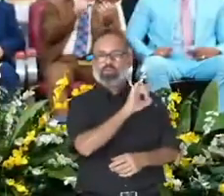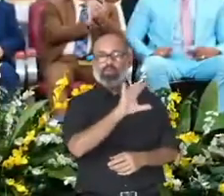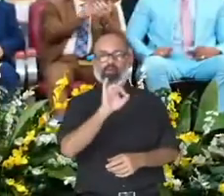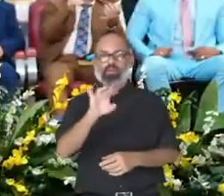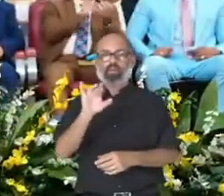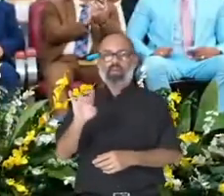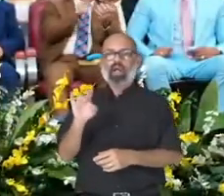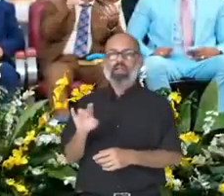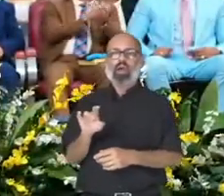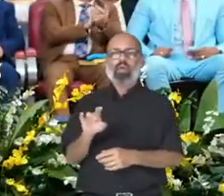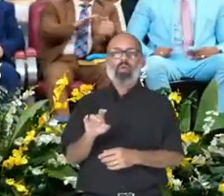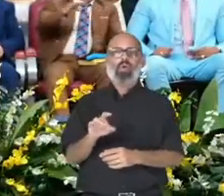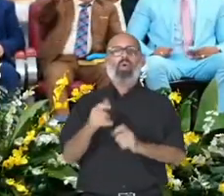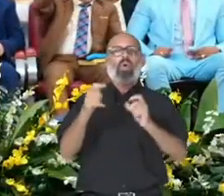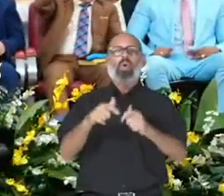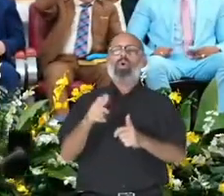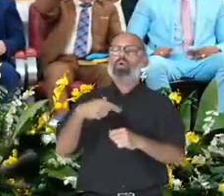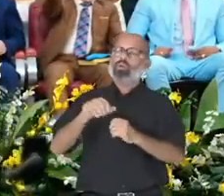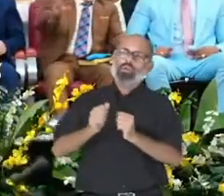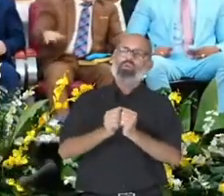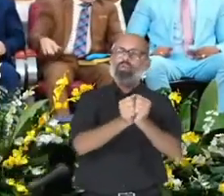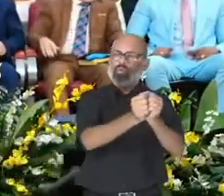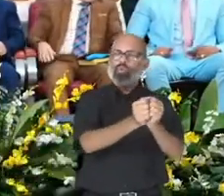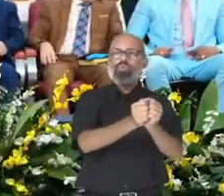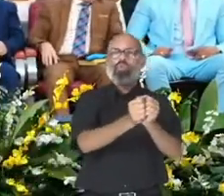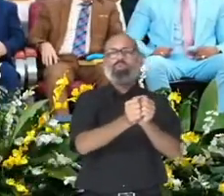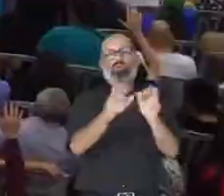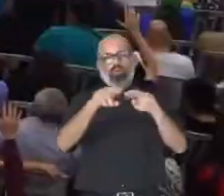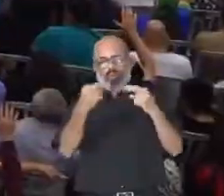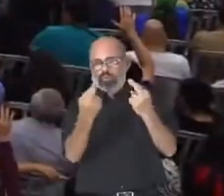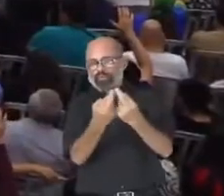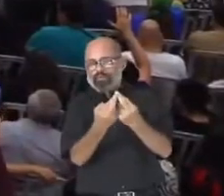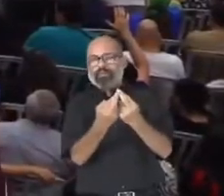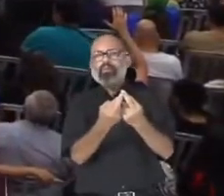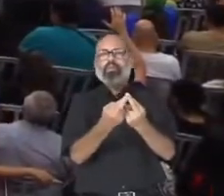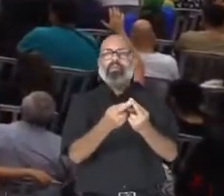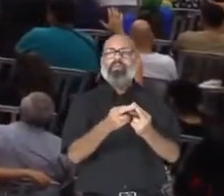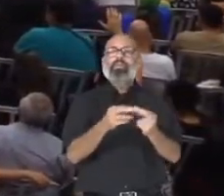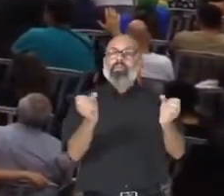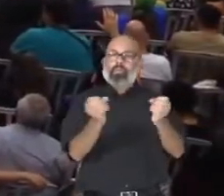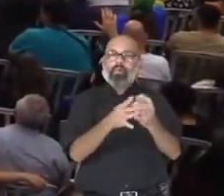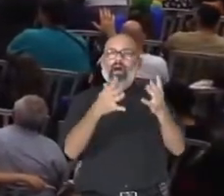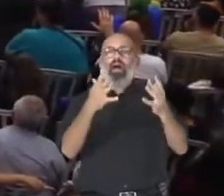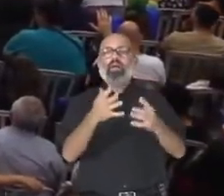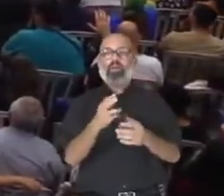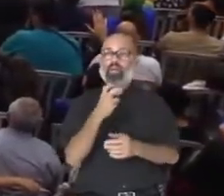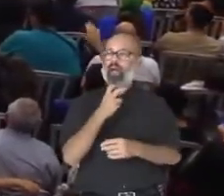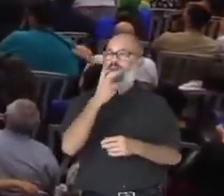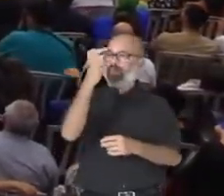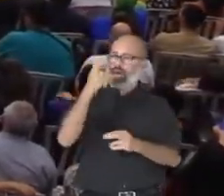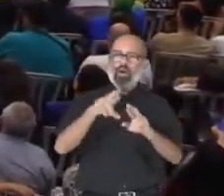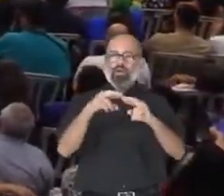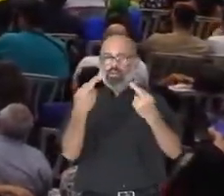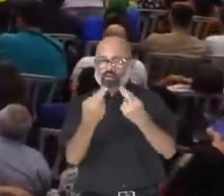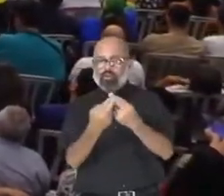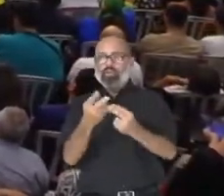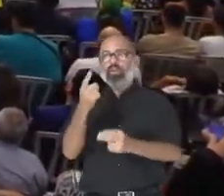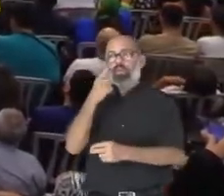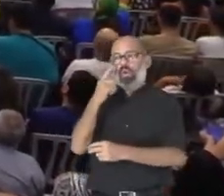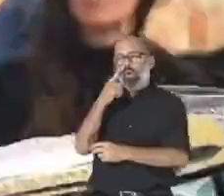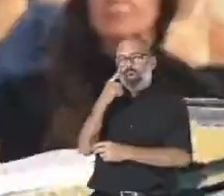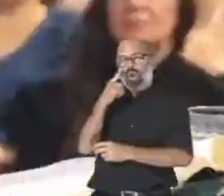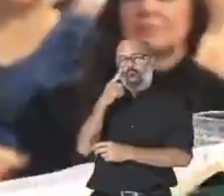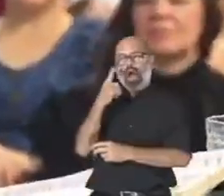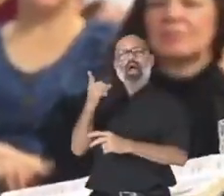de vocês. Onde vocês forem, o reino irá com vocês. A sua sombra será o reino, a sua voz será o reino, o seu olhar será o reino,